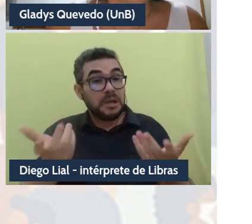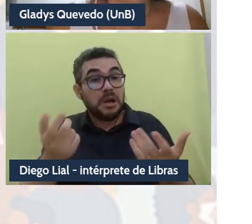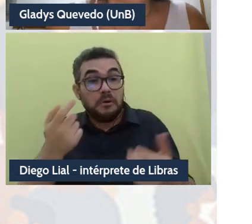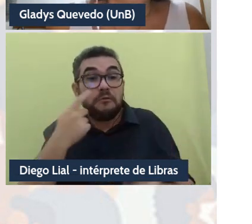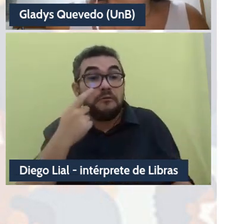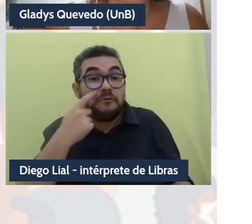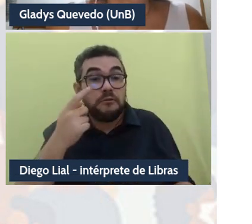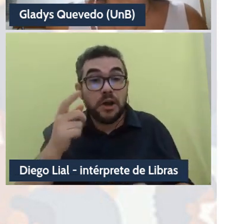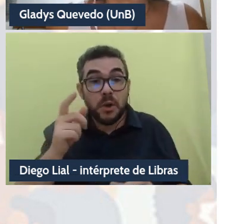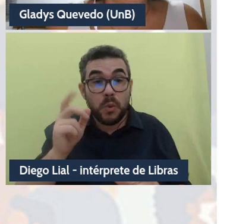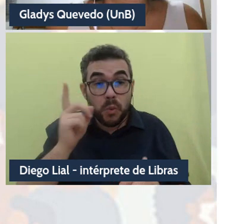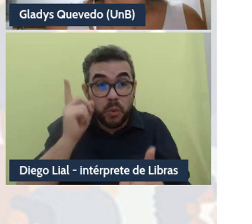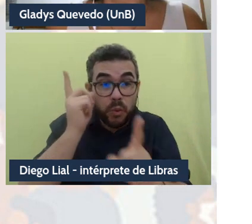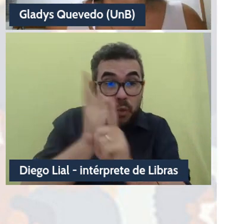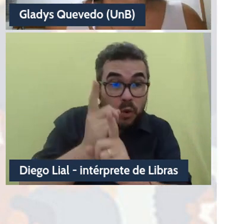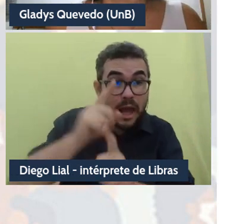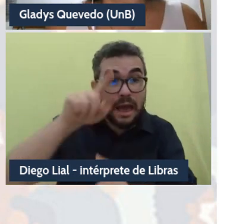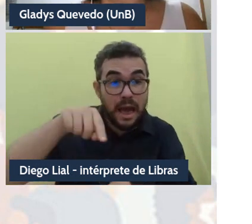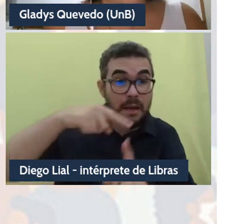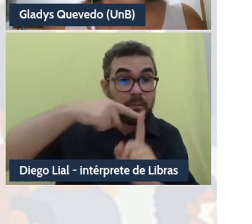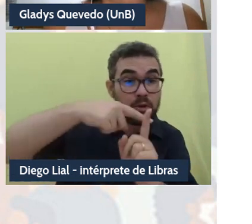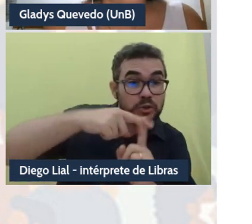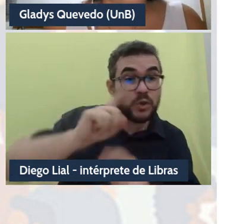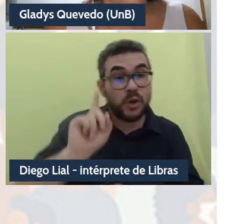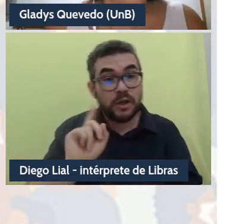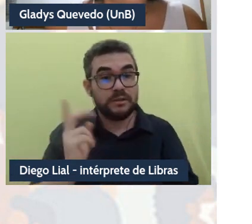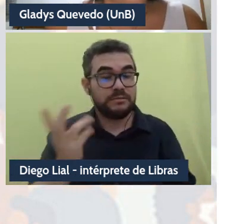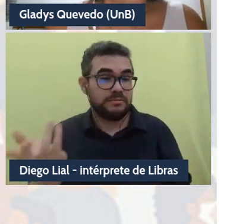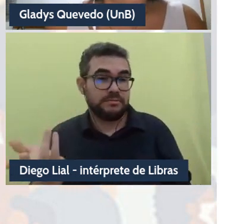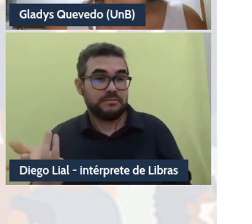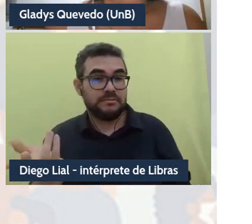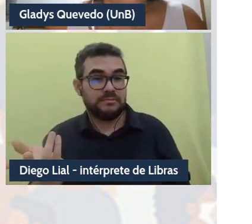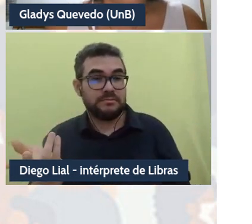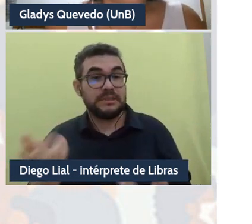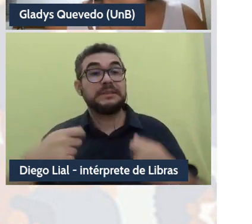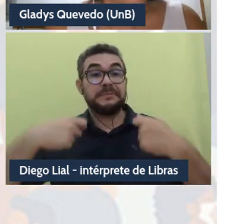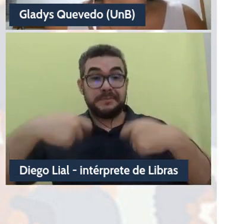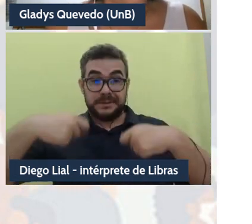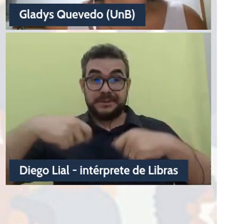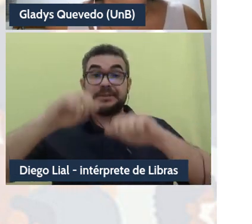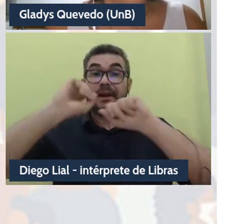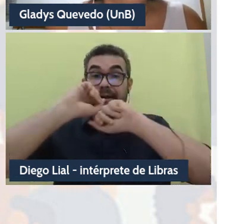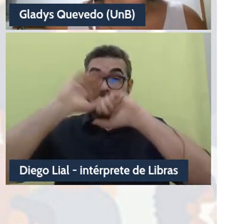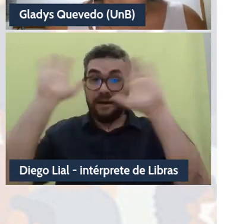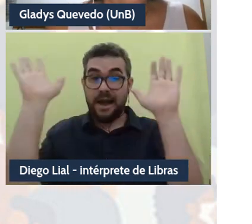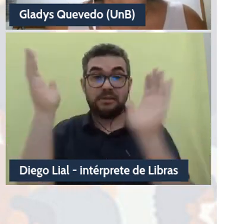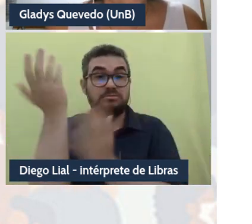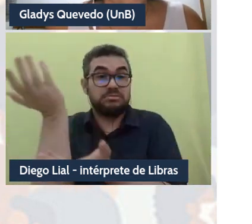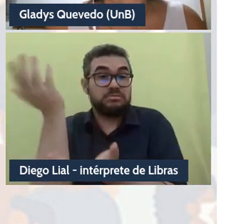clareza sobre o que eu quero dizer com impacto positivo na minha sociedade.